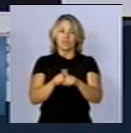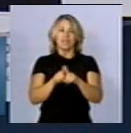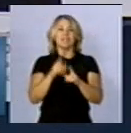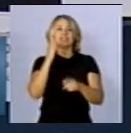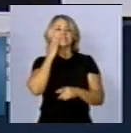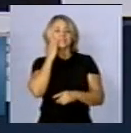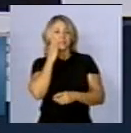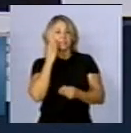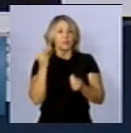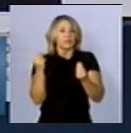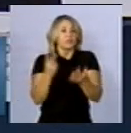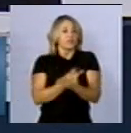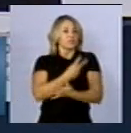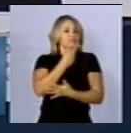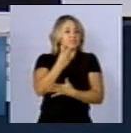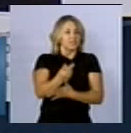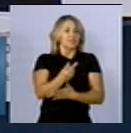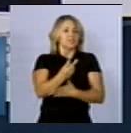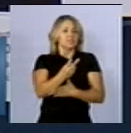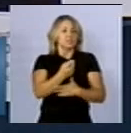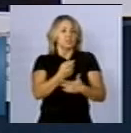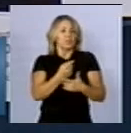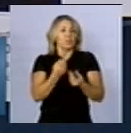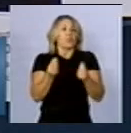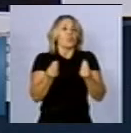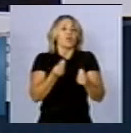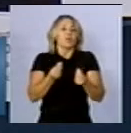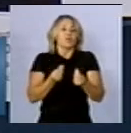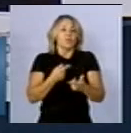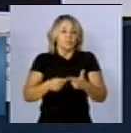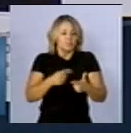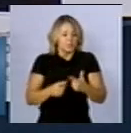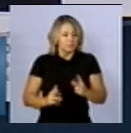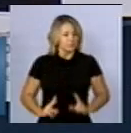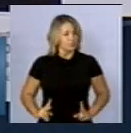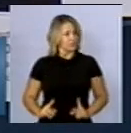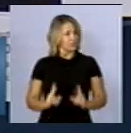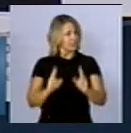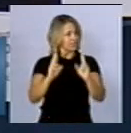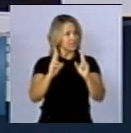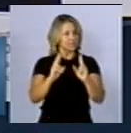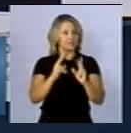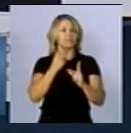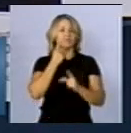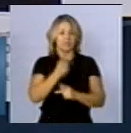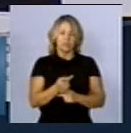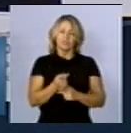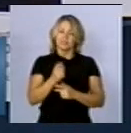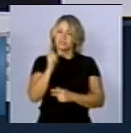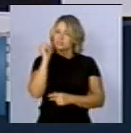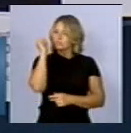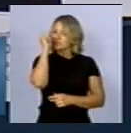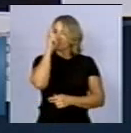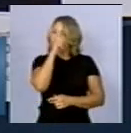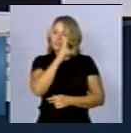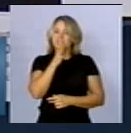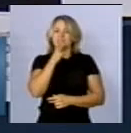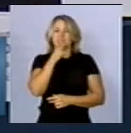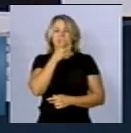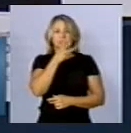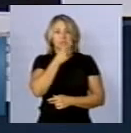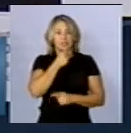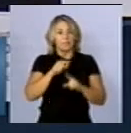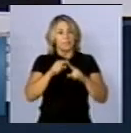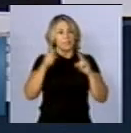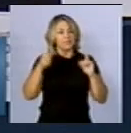do nexo causal etiológico do câncer e também fica claro que não é fácil ele é demorado mas a